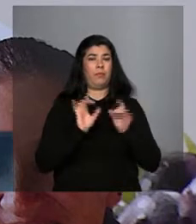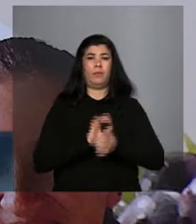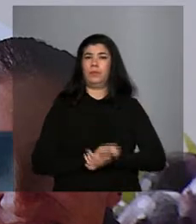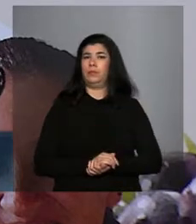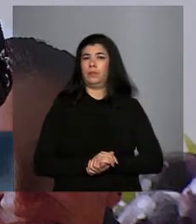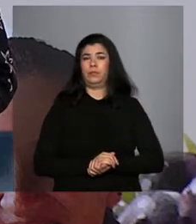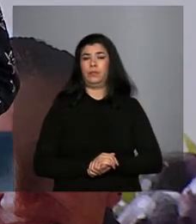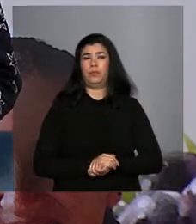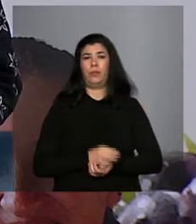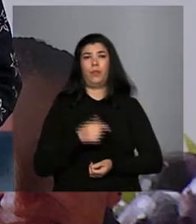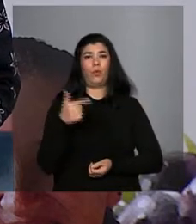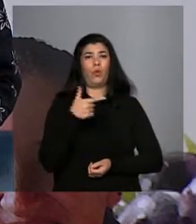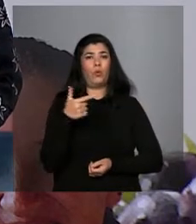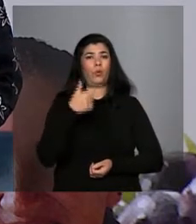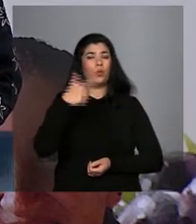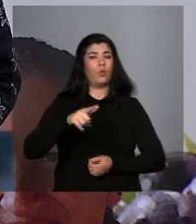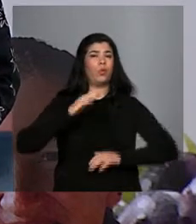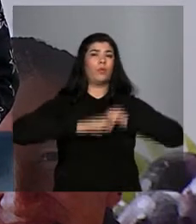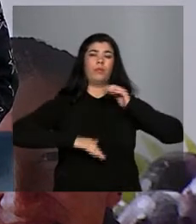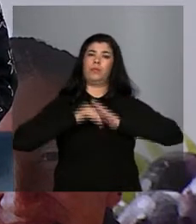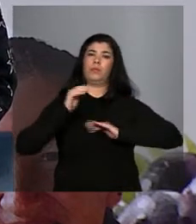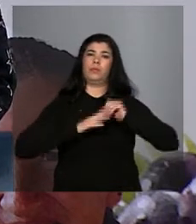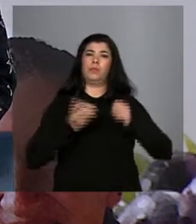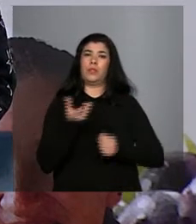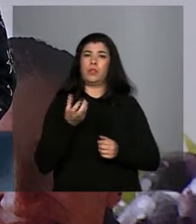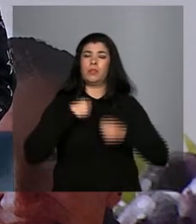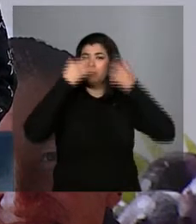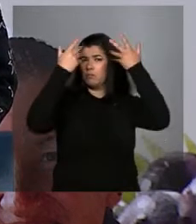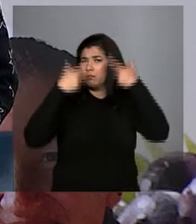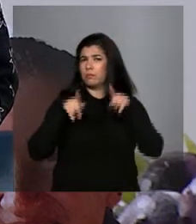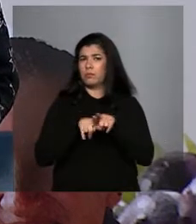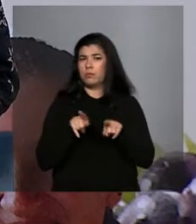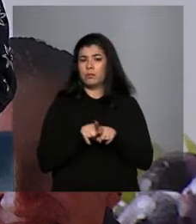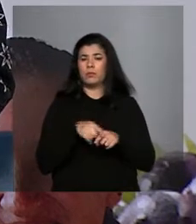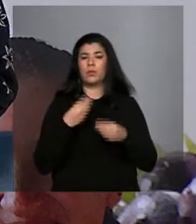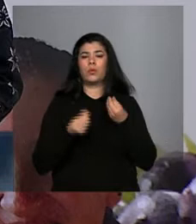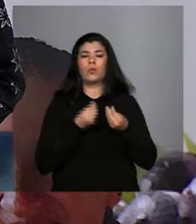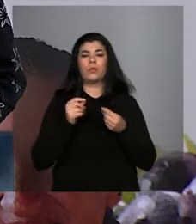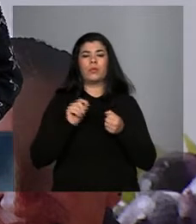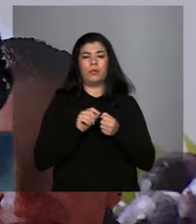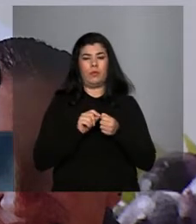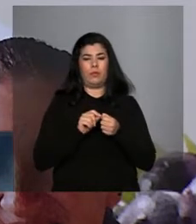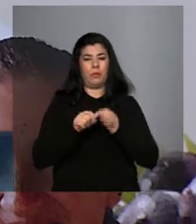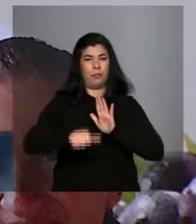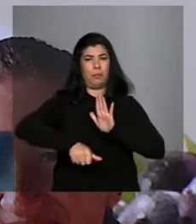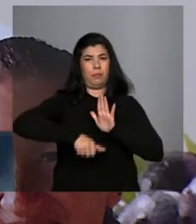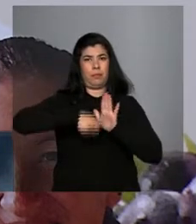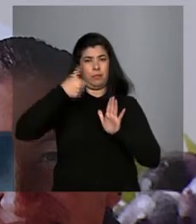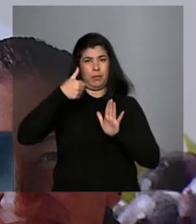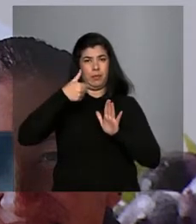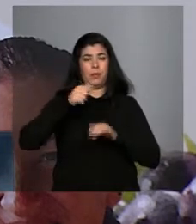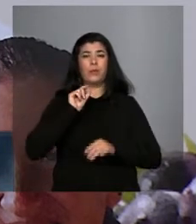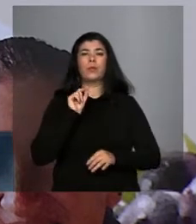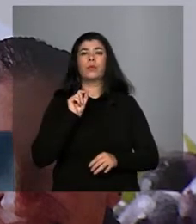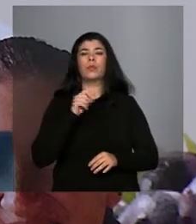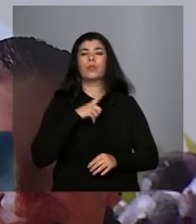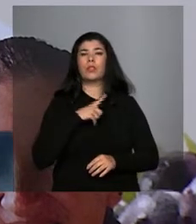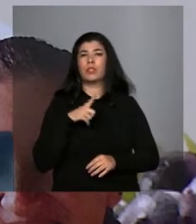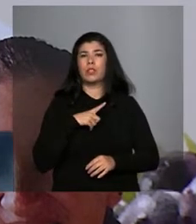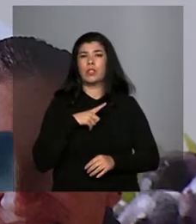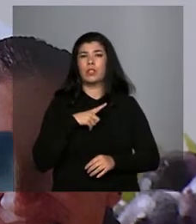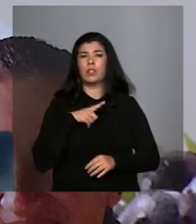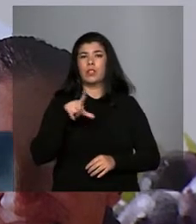Duas outras medidas eu gostaria de destacar. A primeira é a indicação